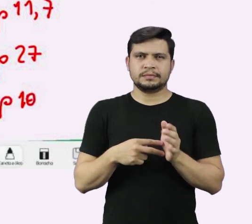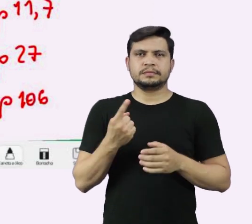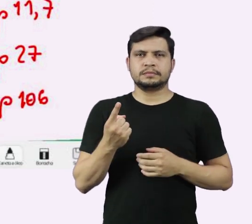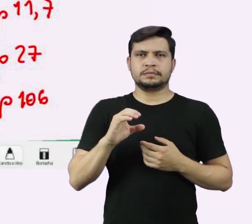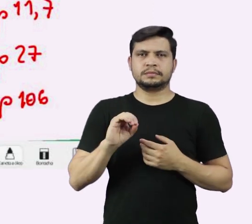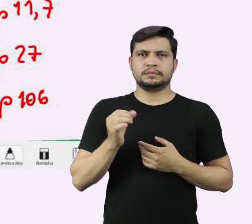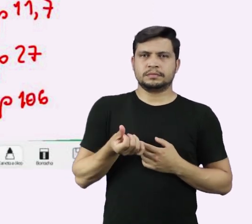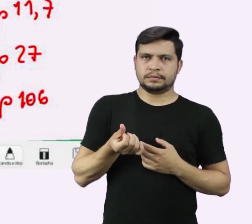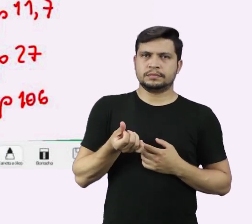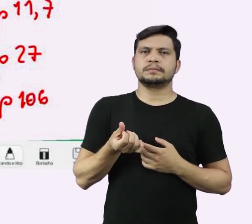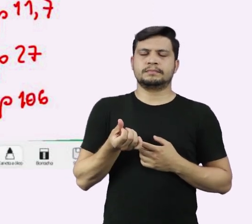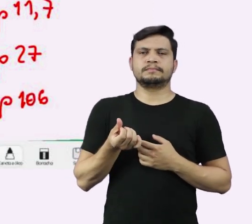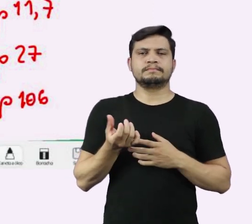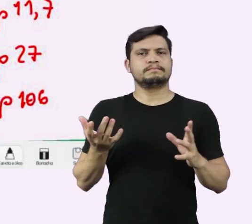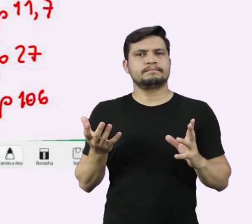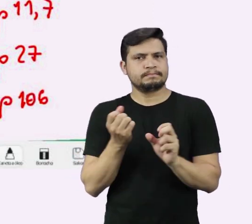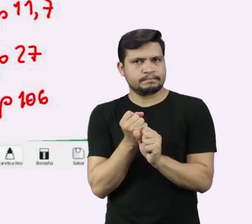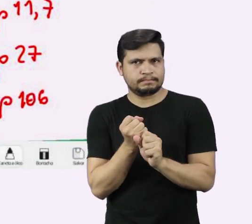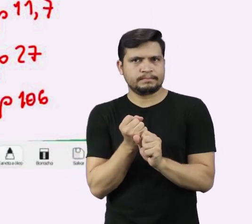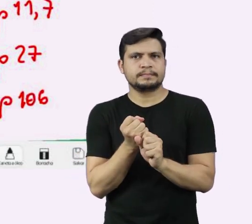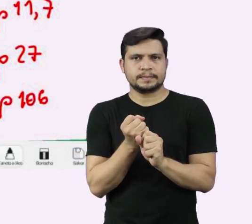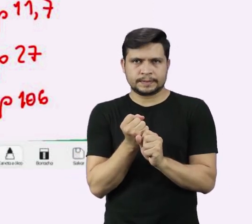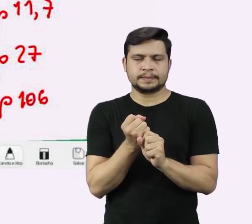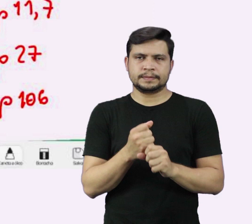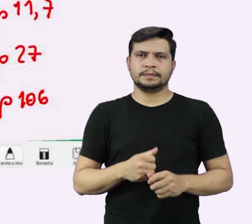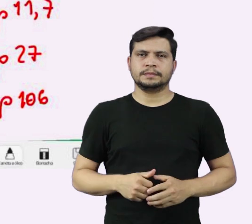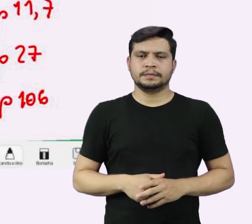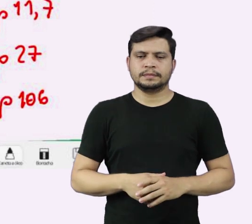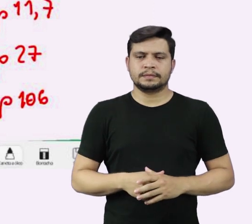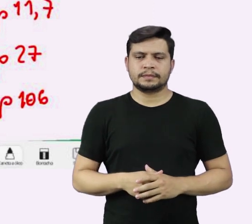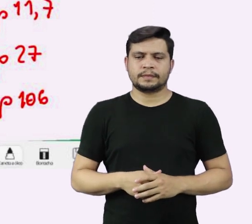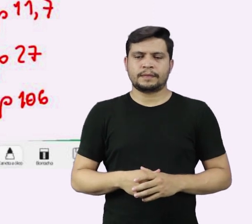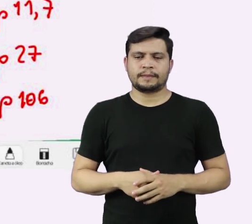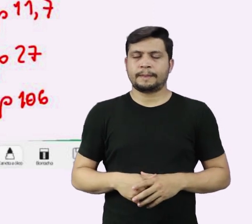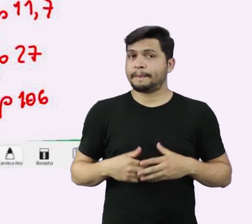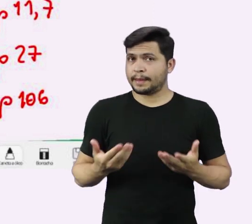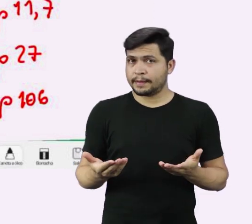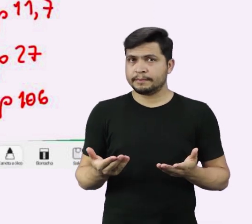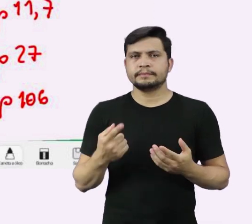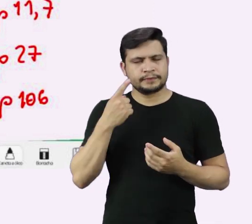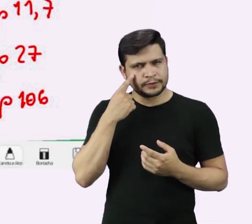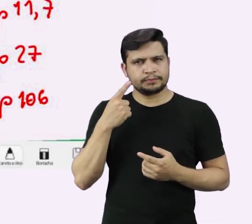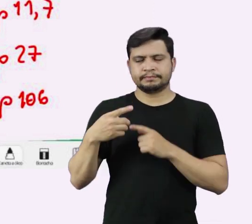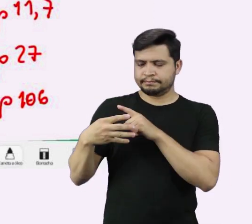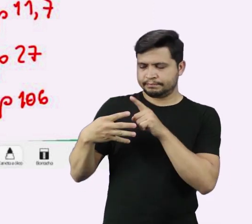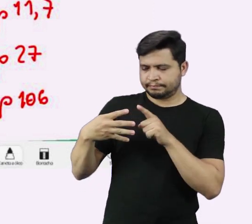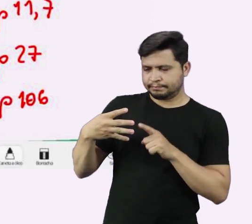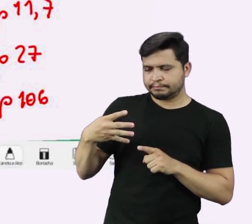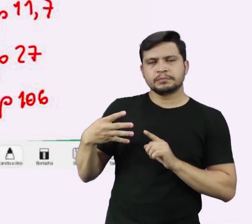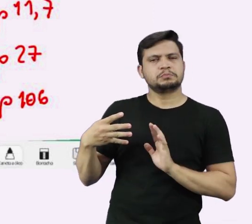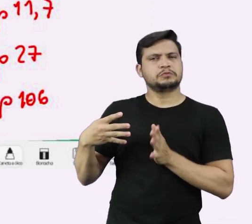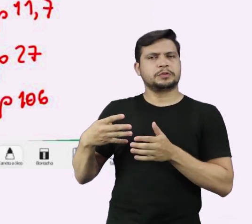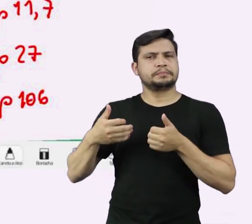106. Bom, e aí o comando da questão está pedindo que a gente, no caso, coloque essas resistências em